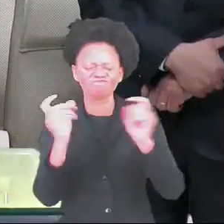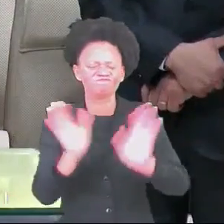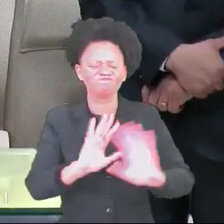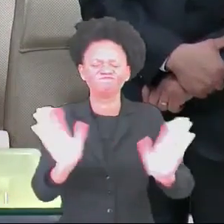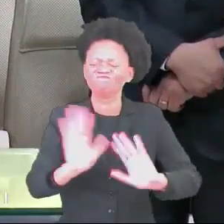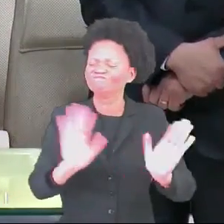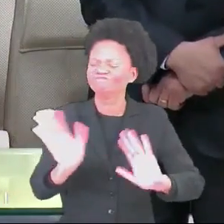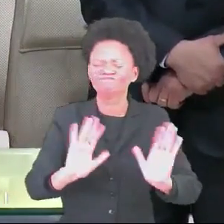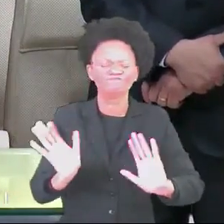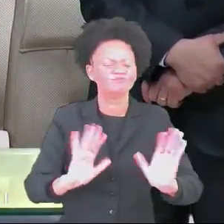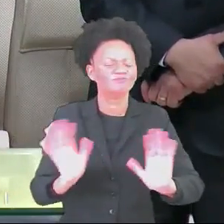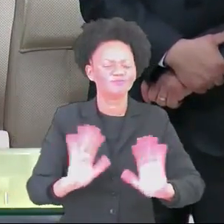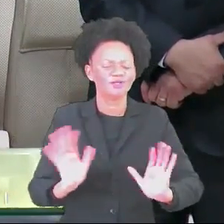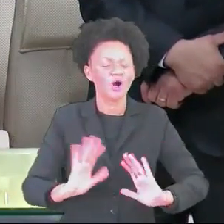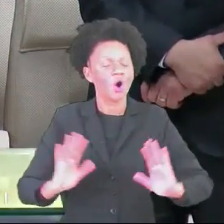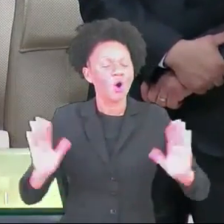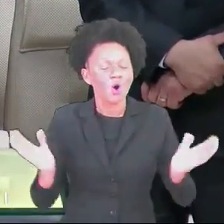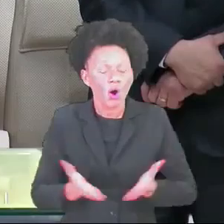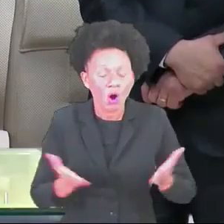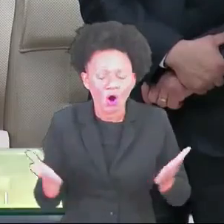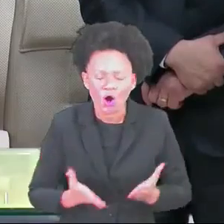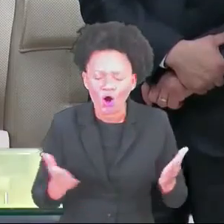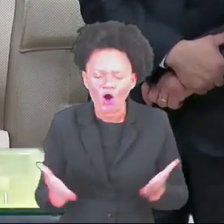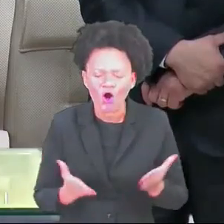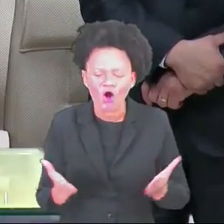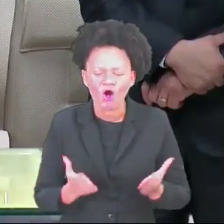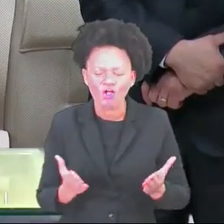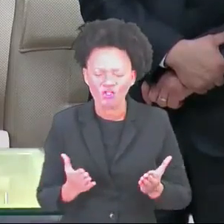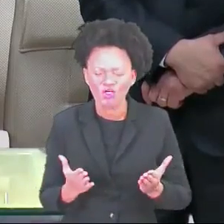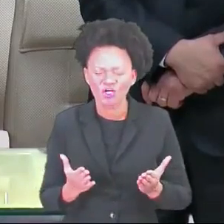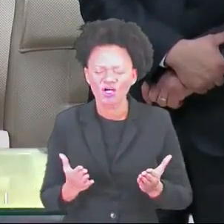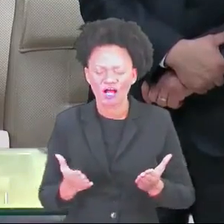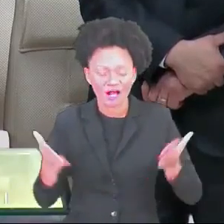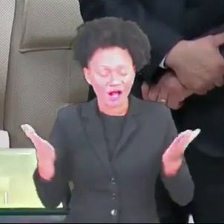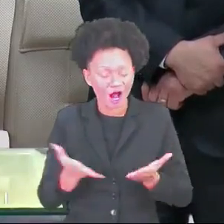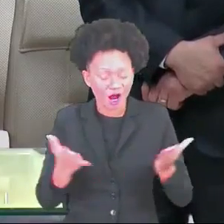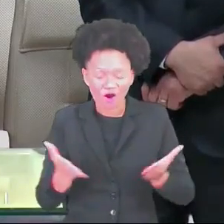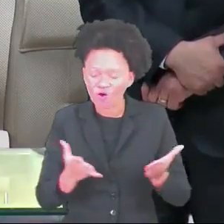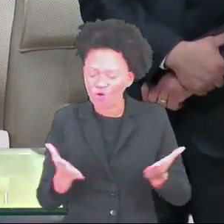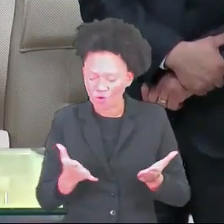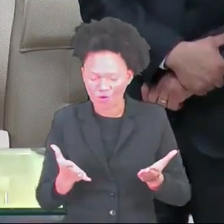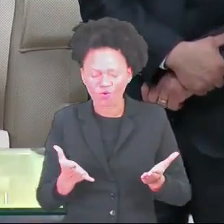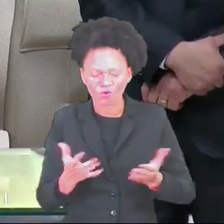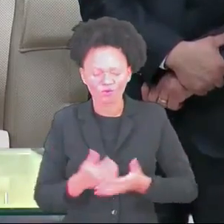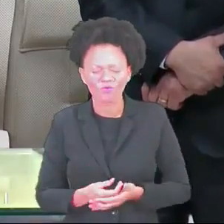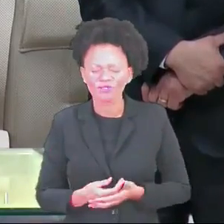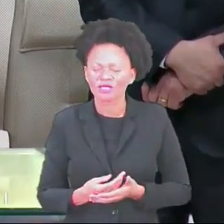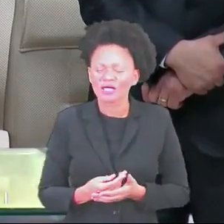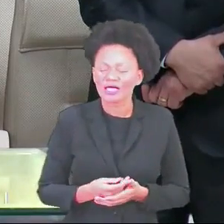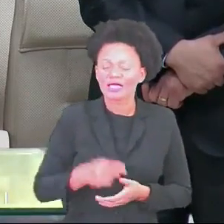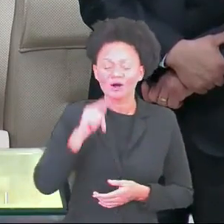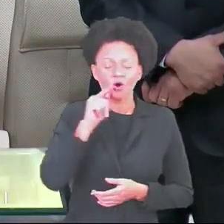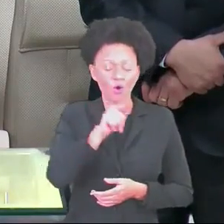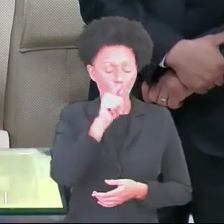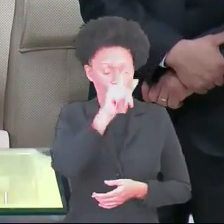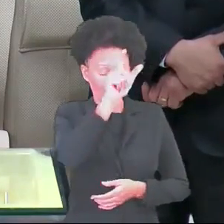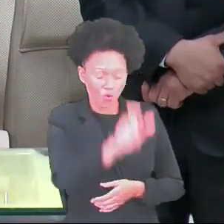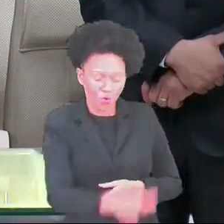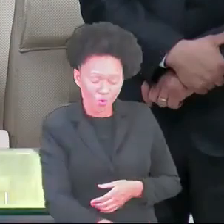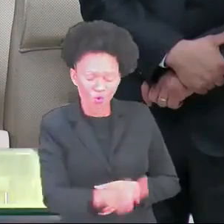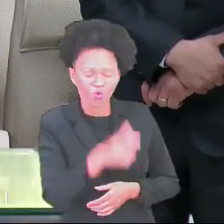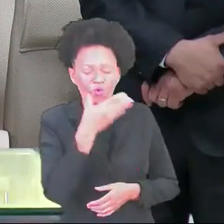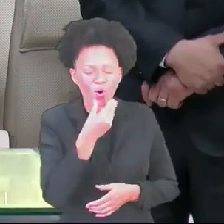mais. Hoje, estou colocando agora, na mão daquele homem,